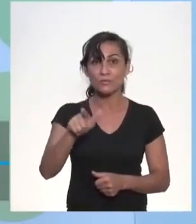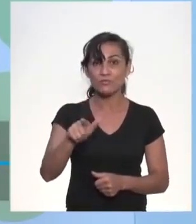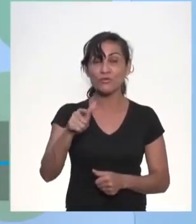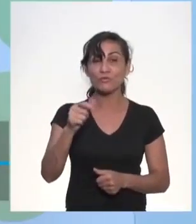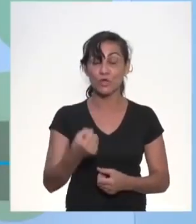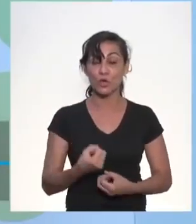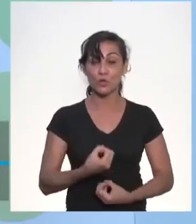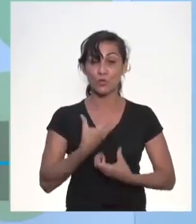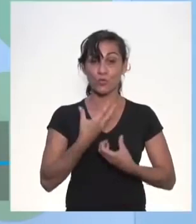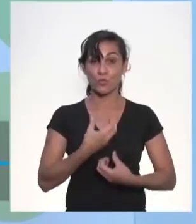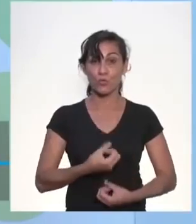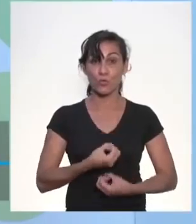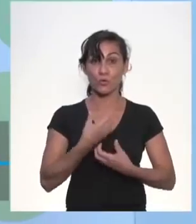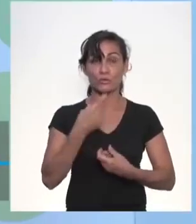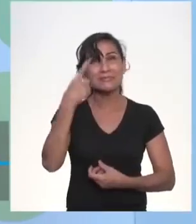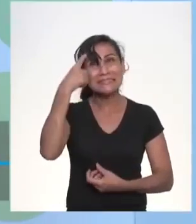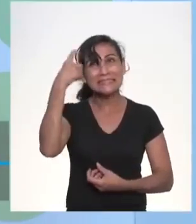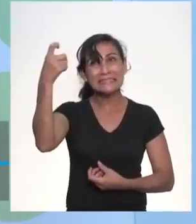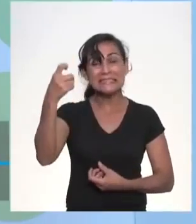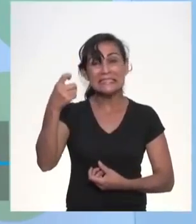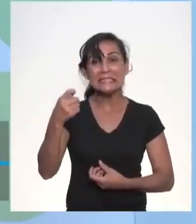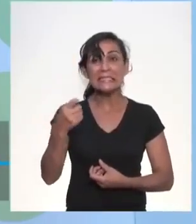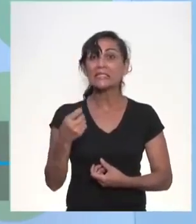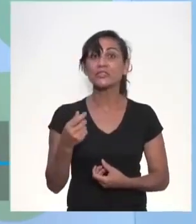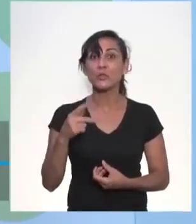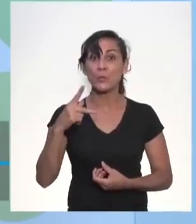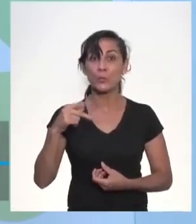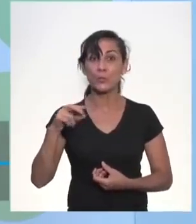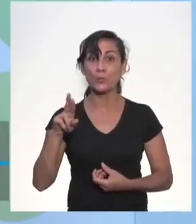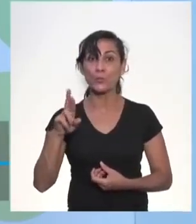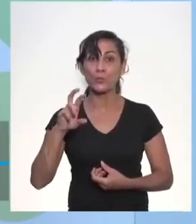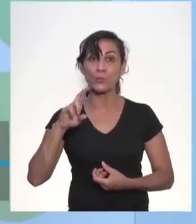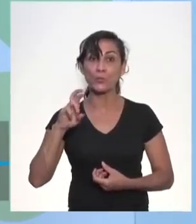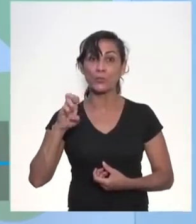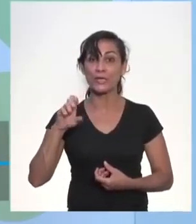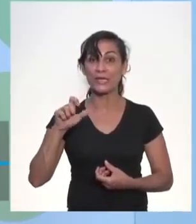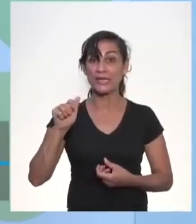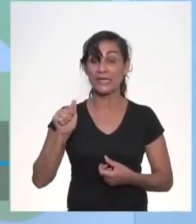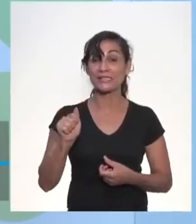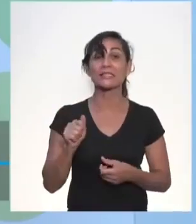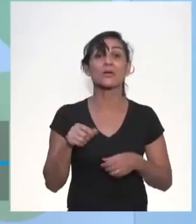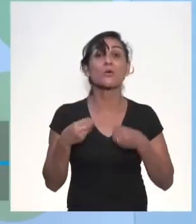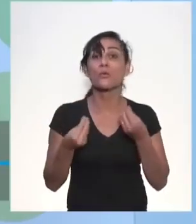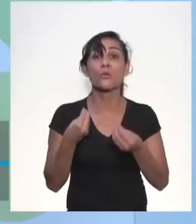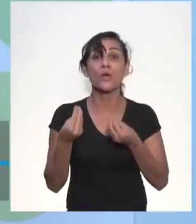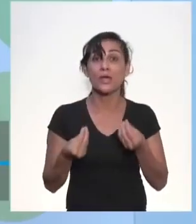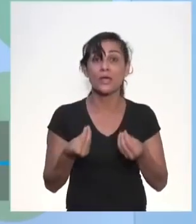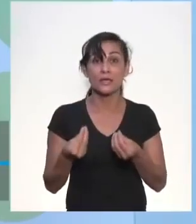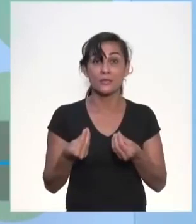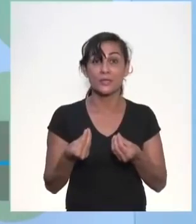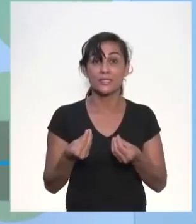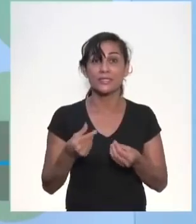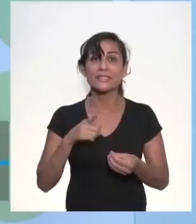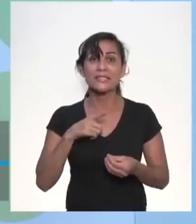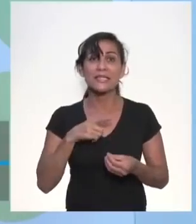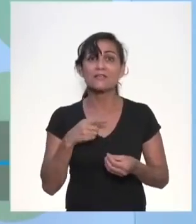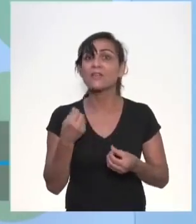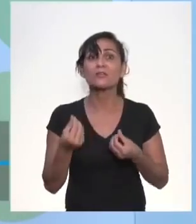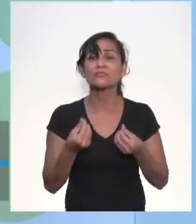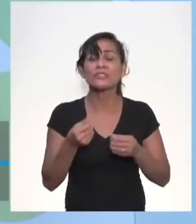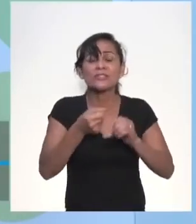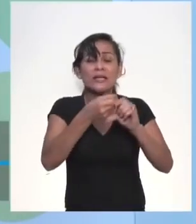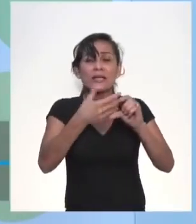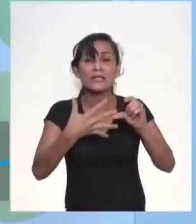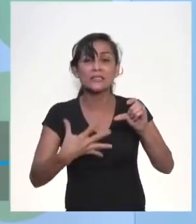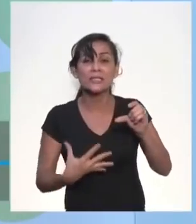essa ideia de pureza, será que quer dizer o quê, Pro? O que a gente pode entender dessa ideia de pureza quando o autor está falando? Essa pureza, ela tem a ver com que